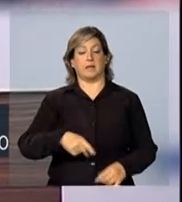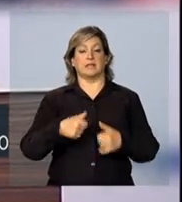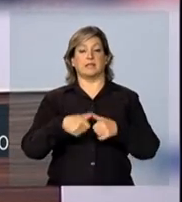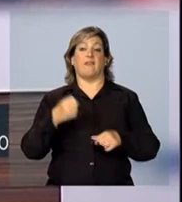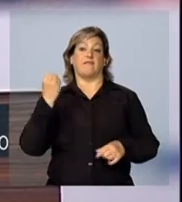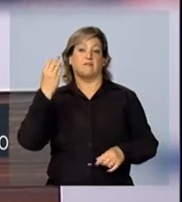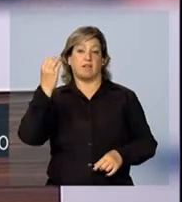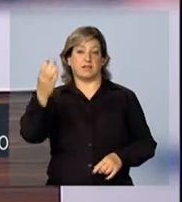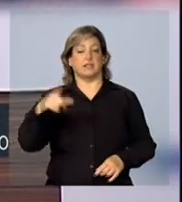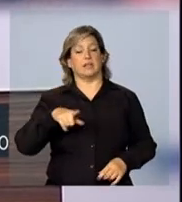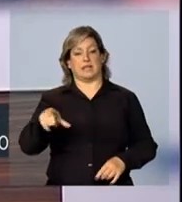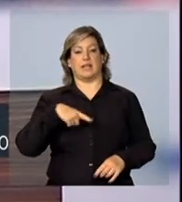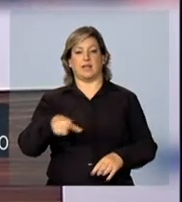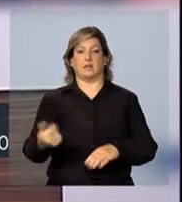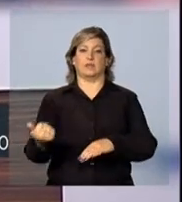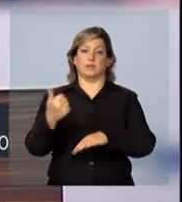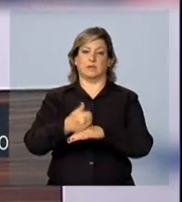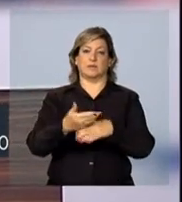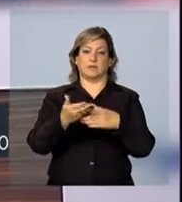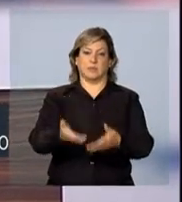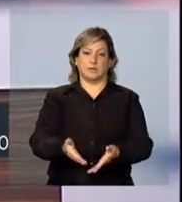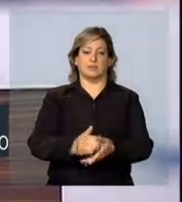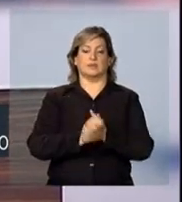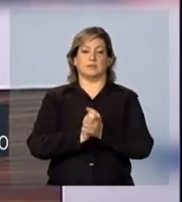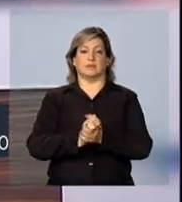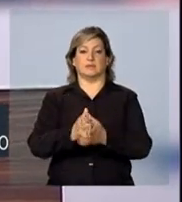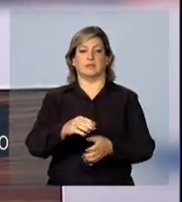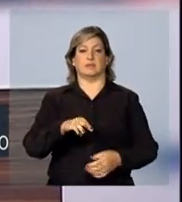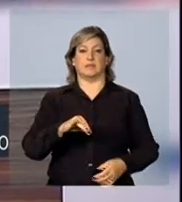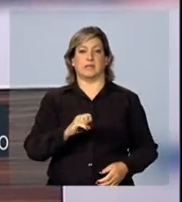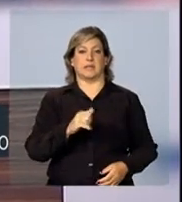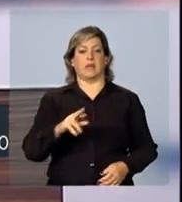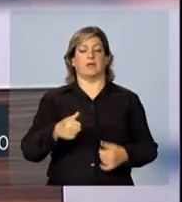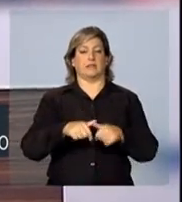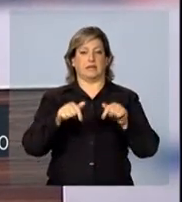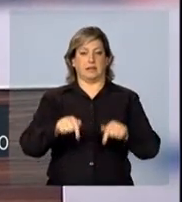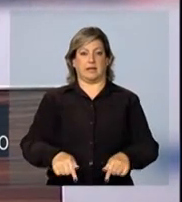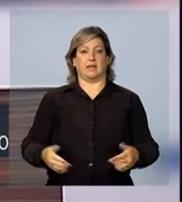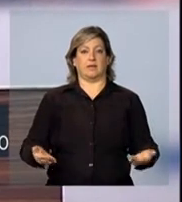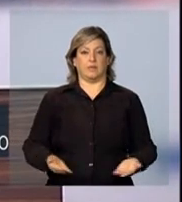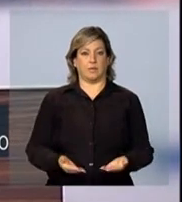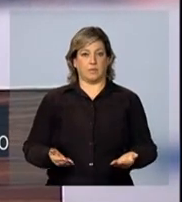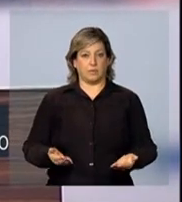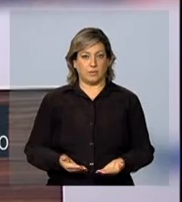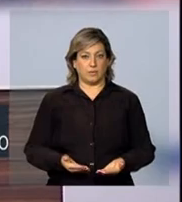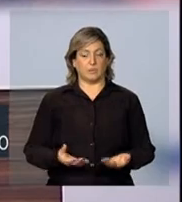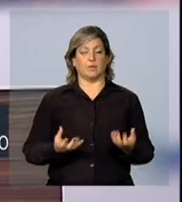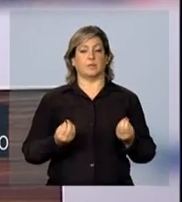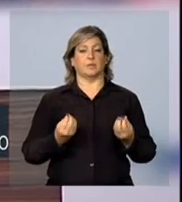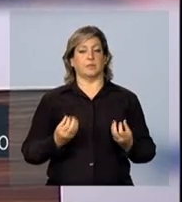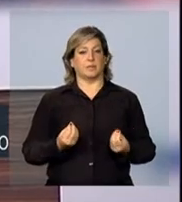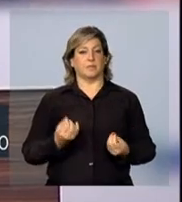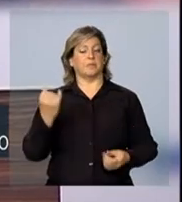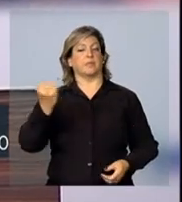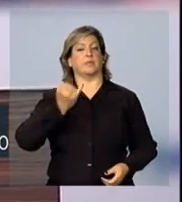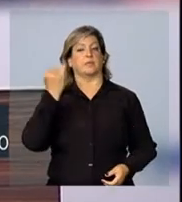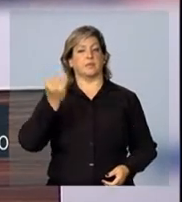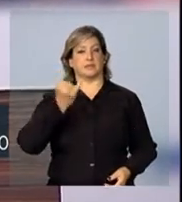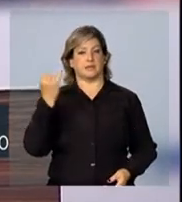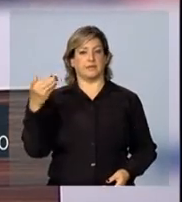em viagem ao exterior e por essa razão Israel encontra-se aqui de maneira muito muito